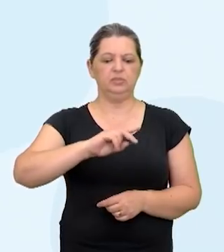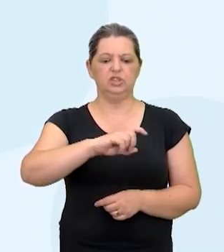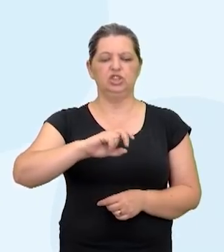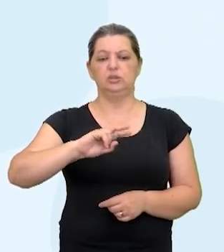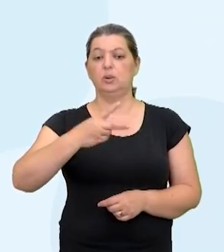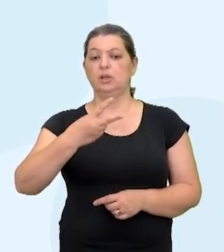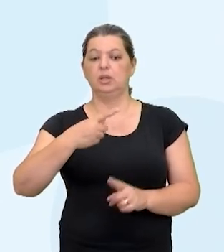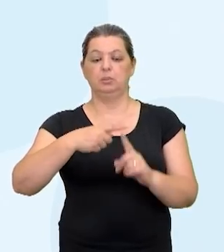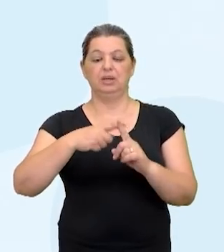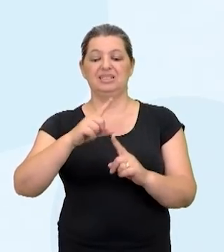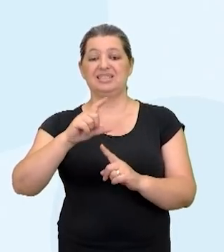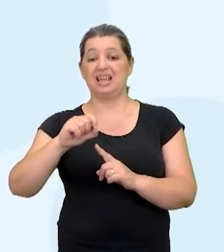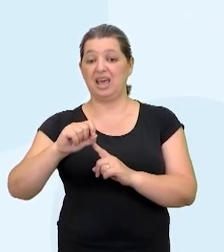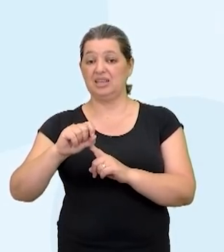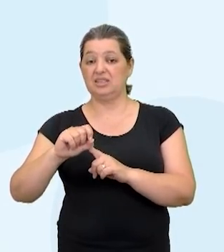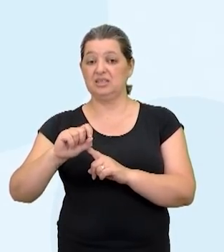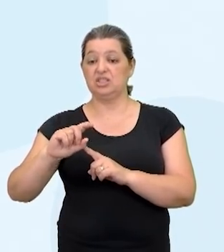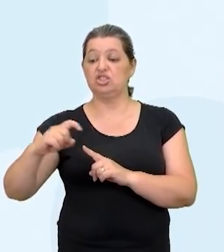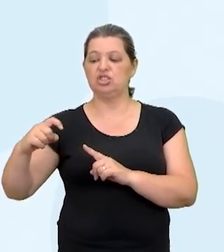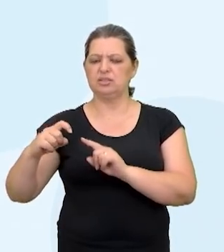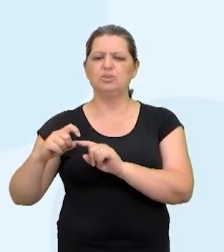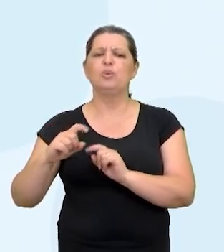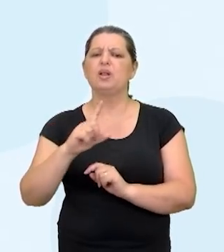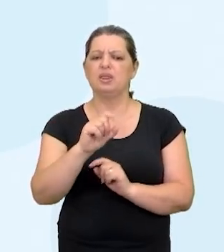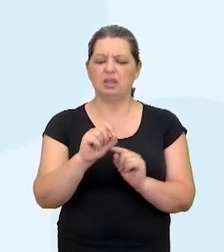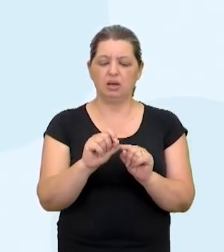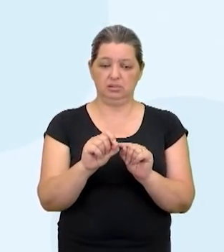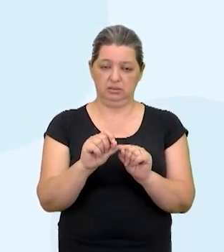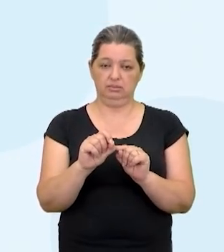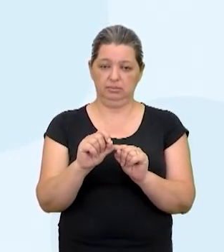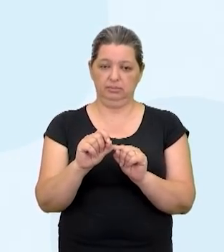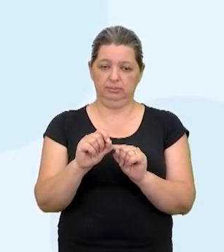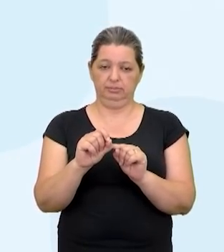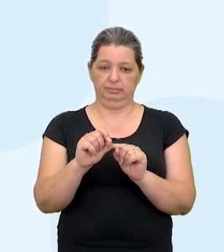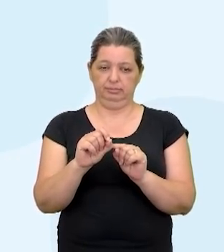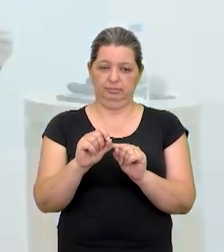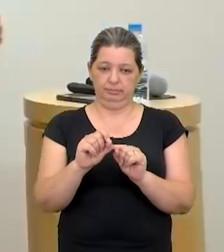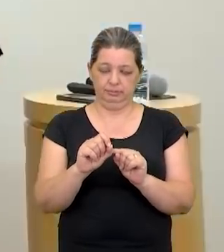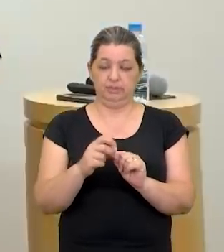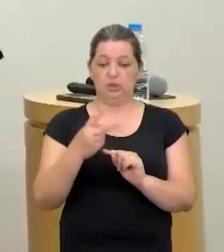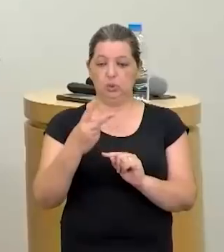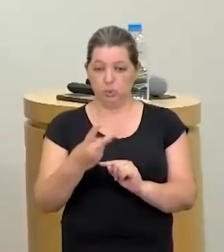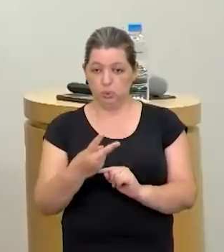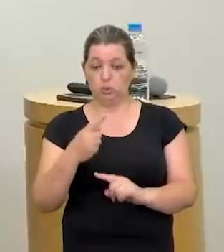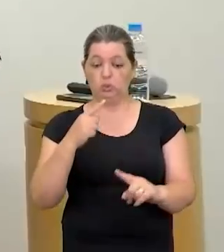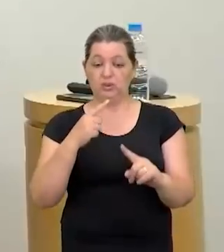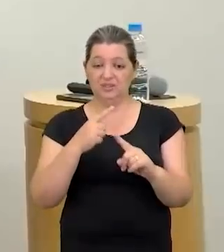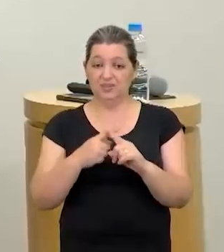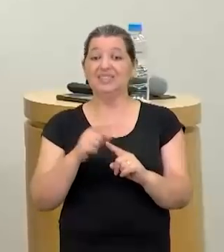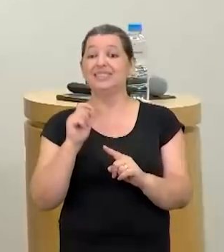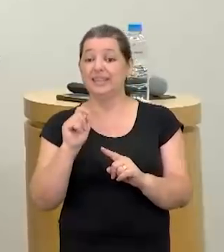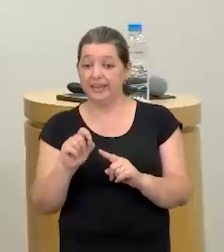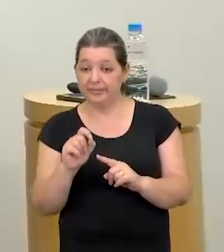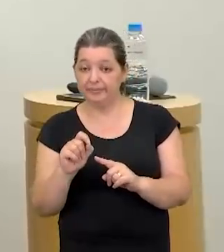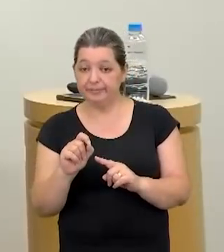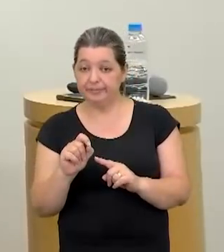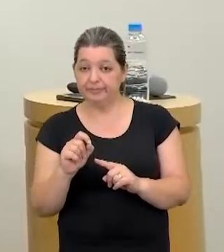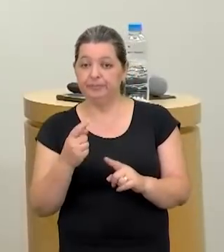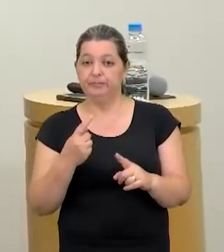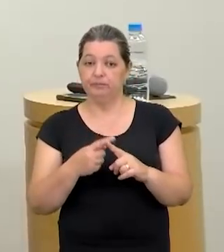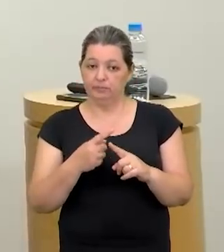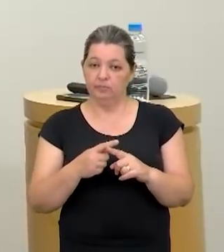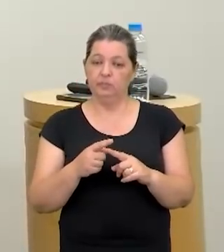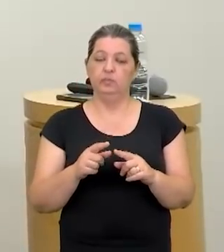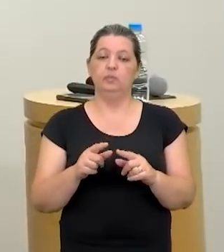Eu tenho que pensar nesse número 10. O 10, ele vai ser 2 vezes alguém. Sabe por que, professora, 2 vezes? Porque a fórmula